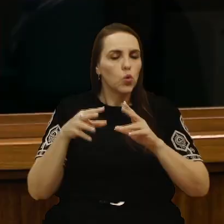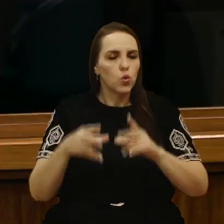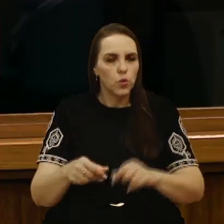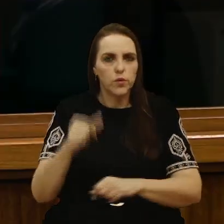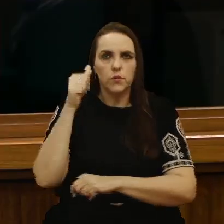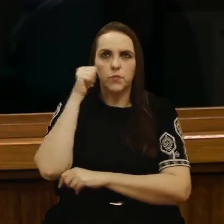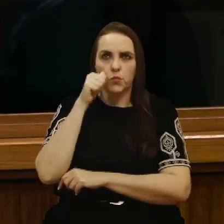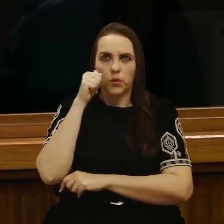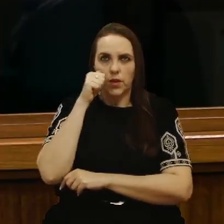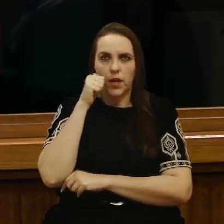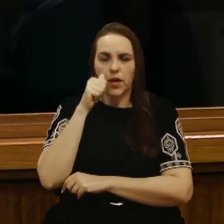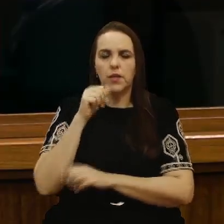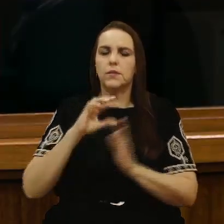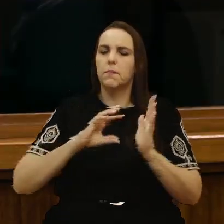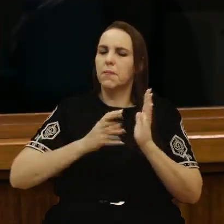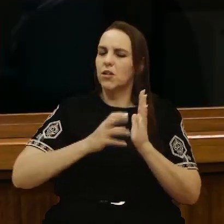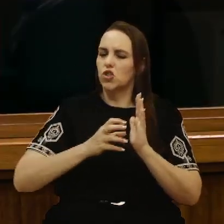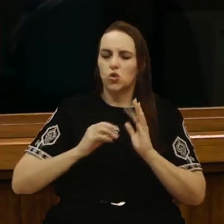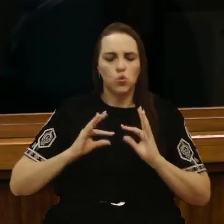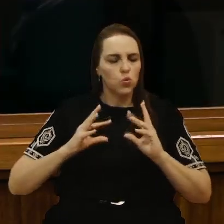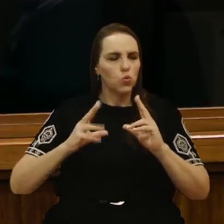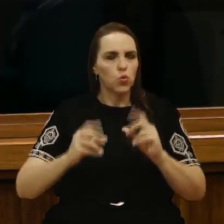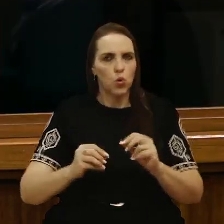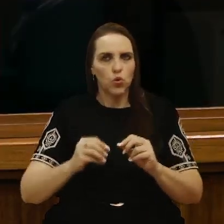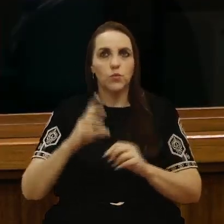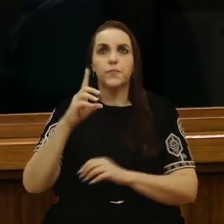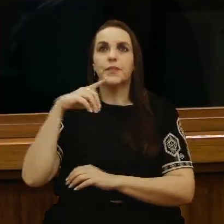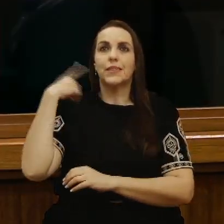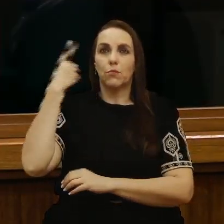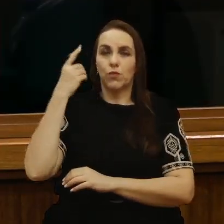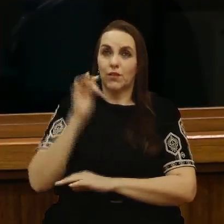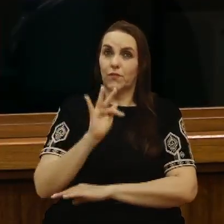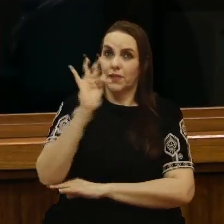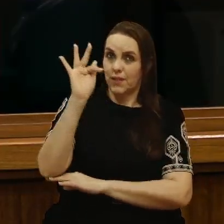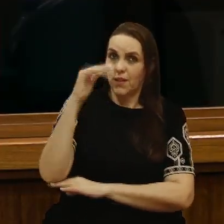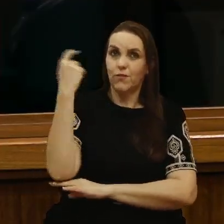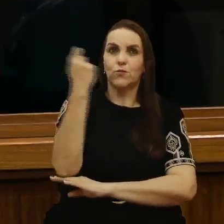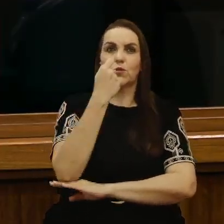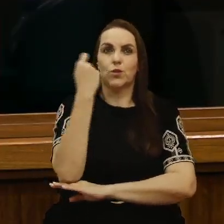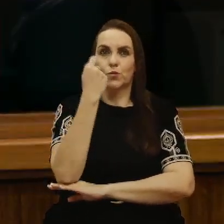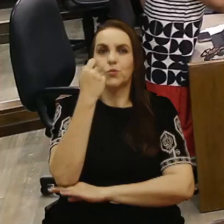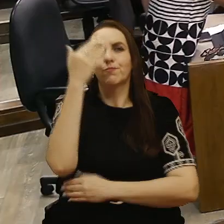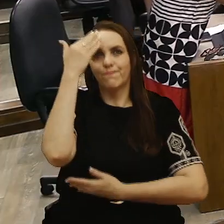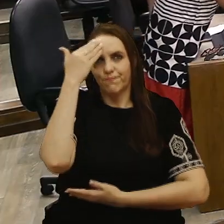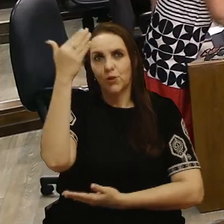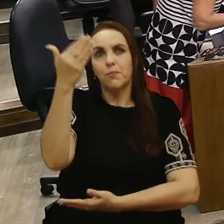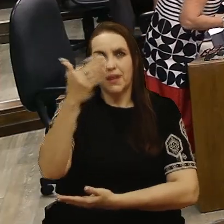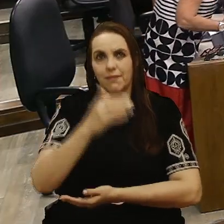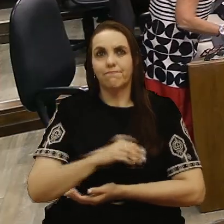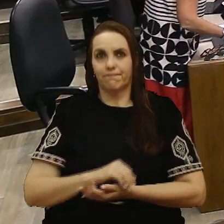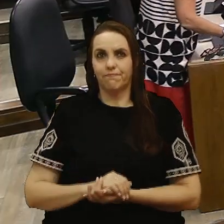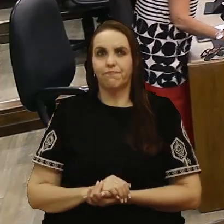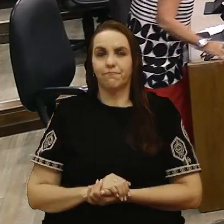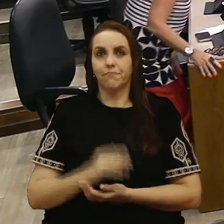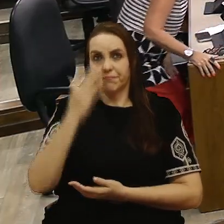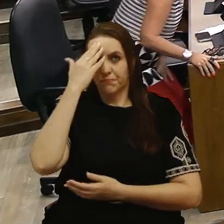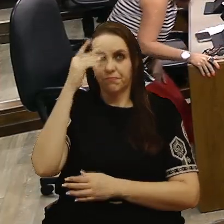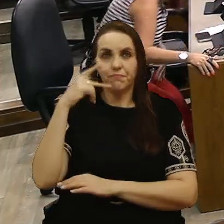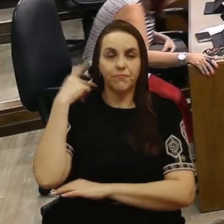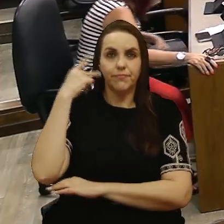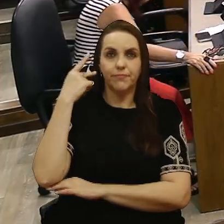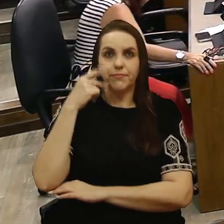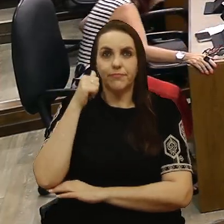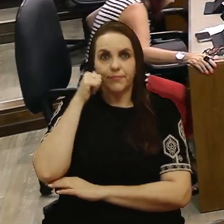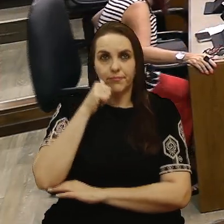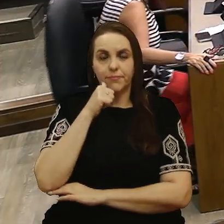mulheres de todos os partidos, deputadas federais do Rio Grande do Sul. Obrigada. Obrigado, vereadora.